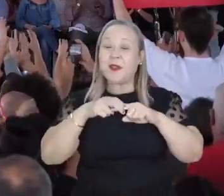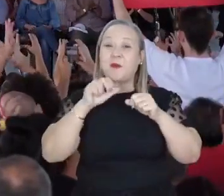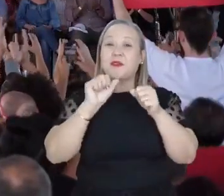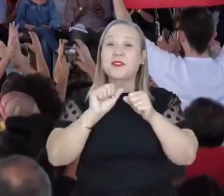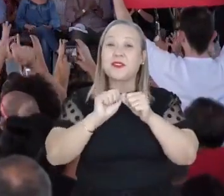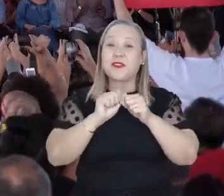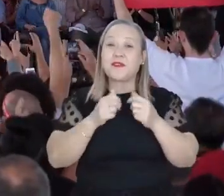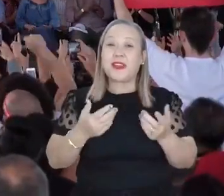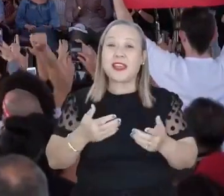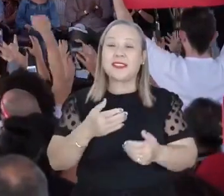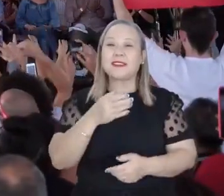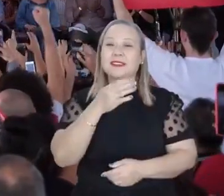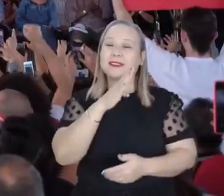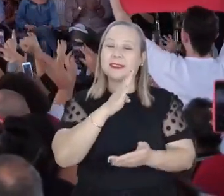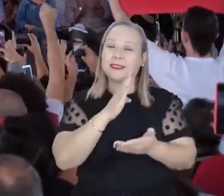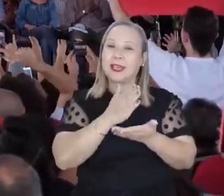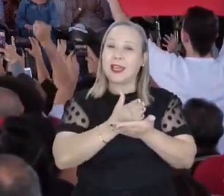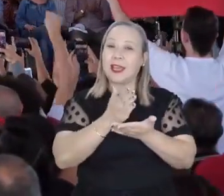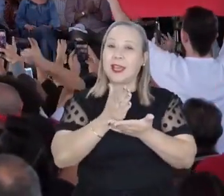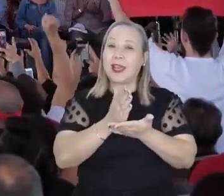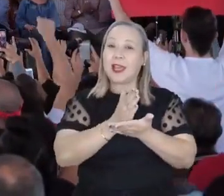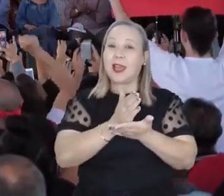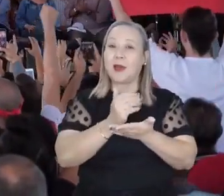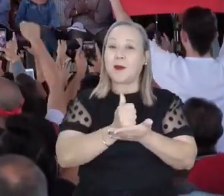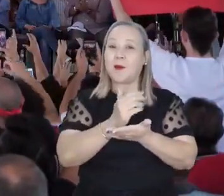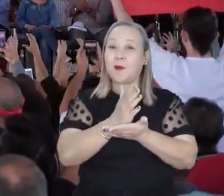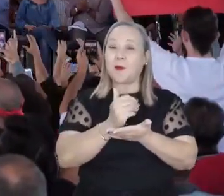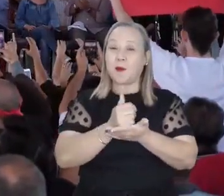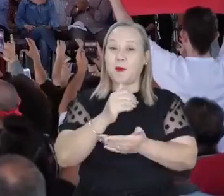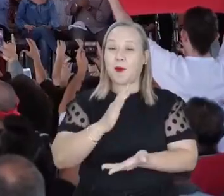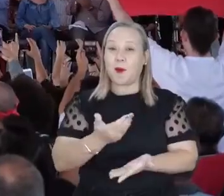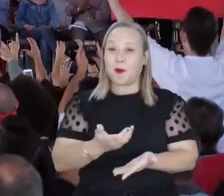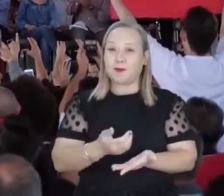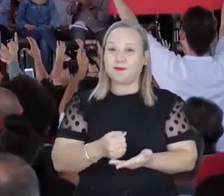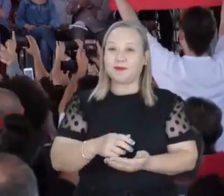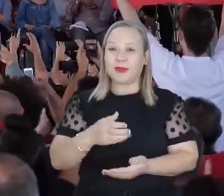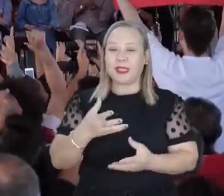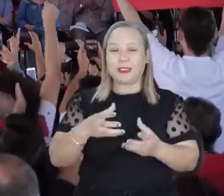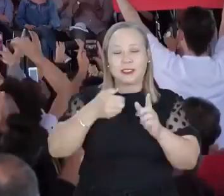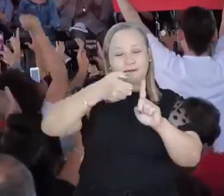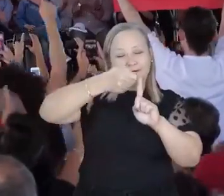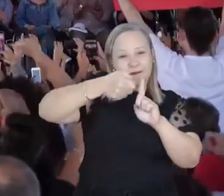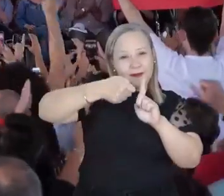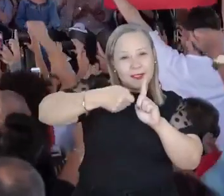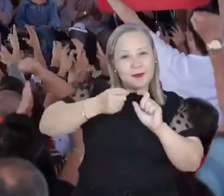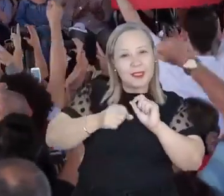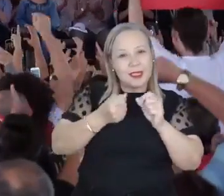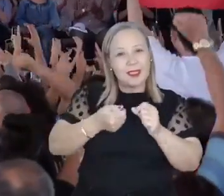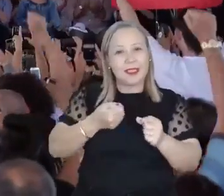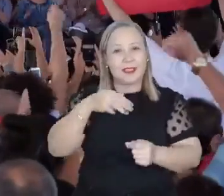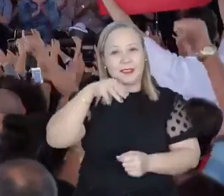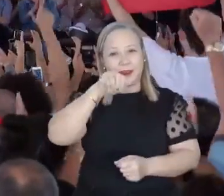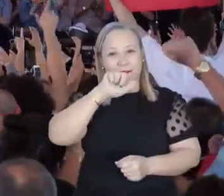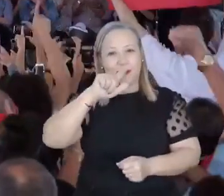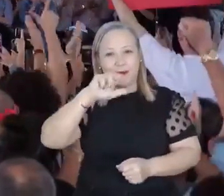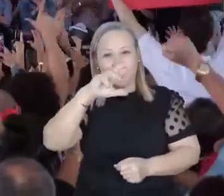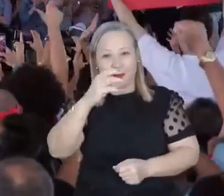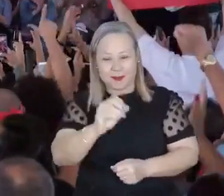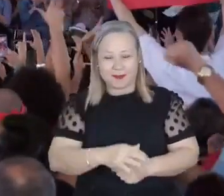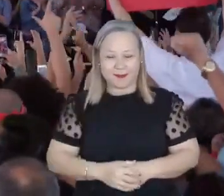para você. Porque, Lula, eu também te amo, Lula. Obrigada.